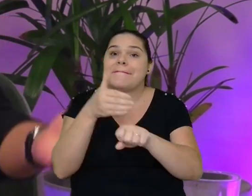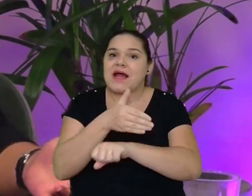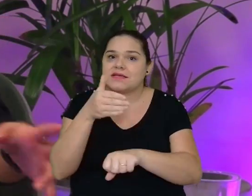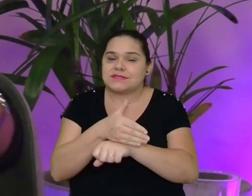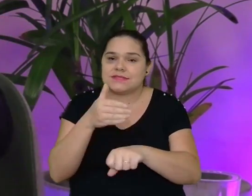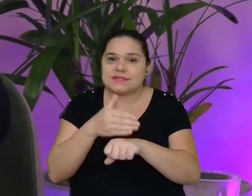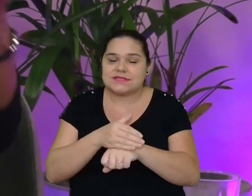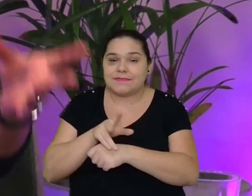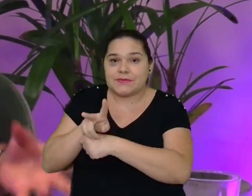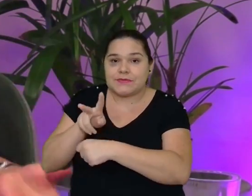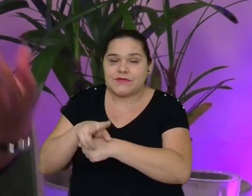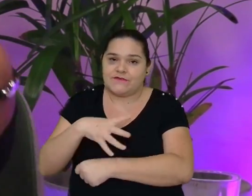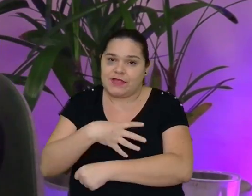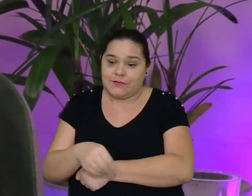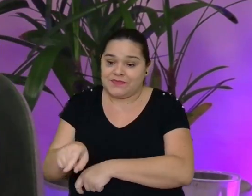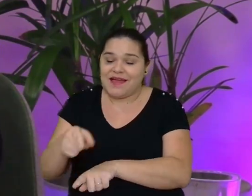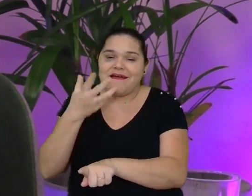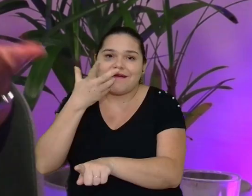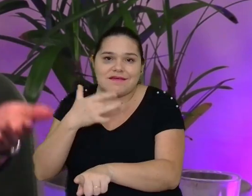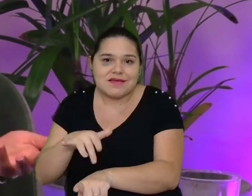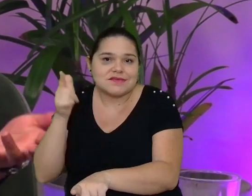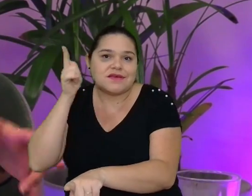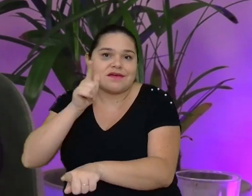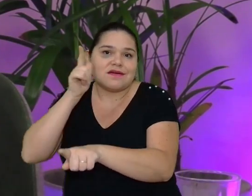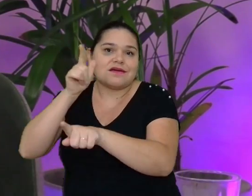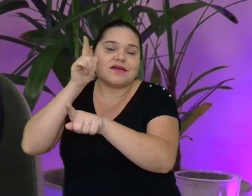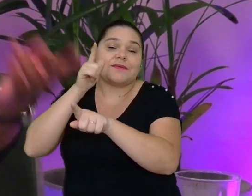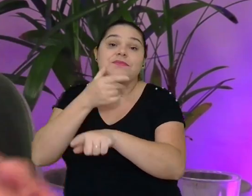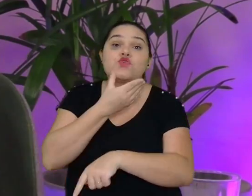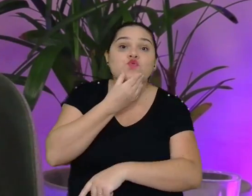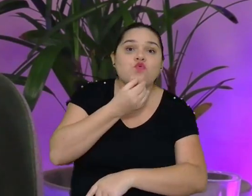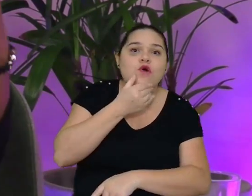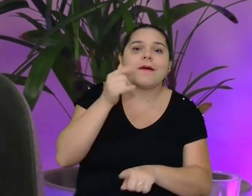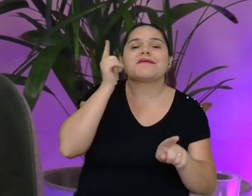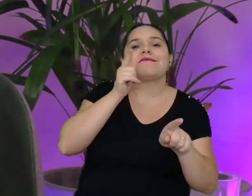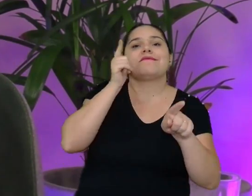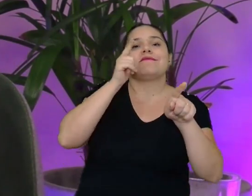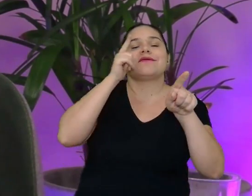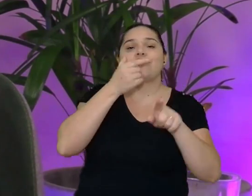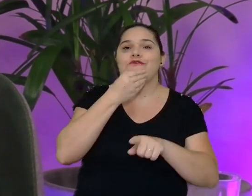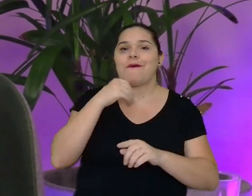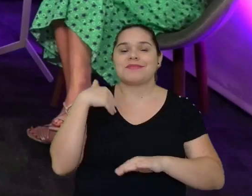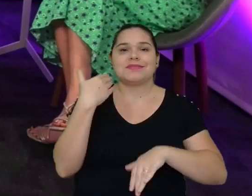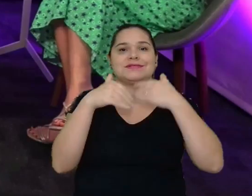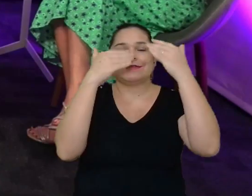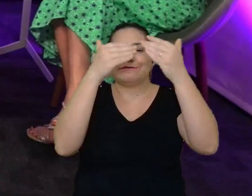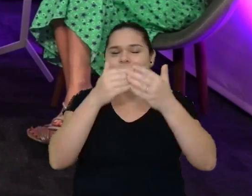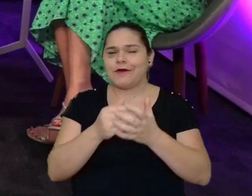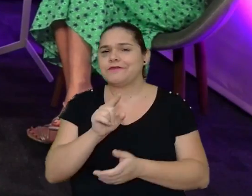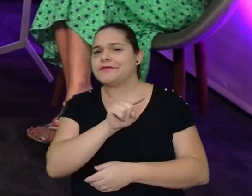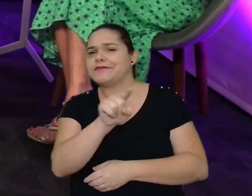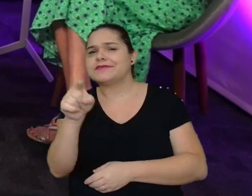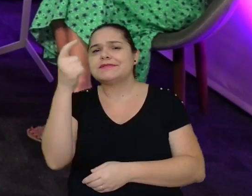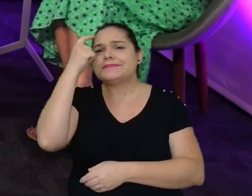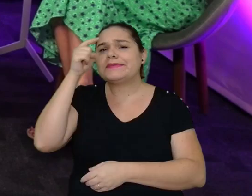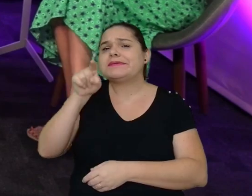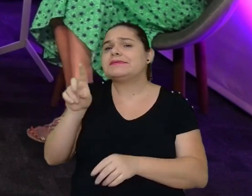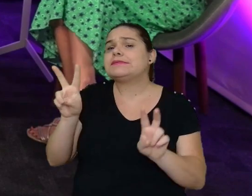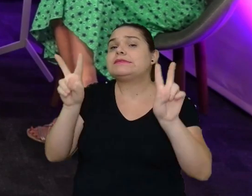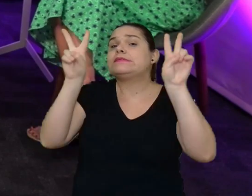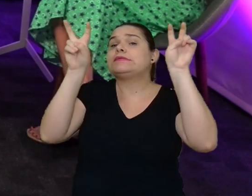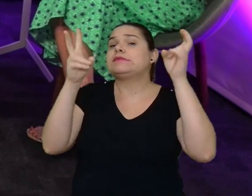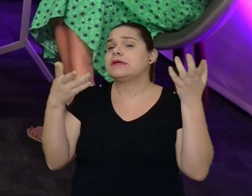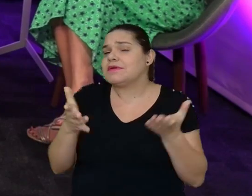criança, obviamente, também tem ganhos, mas também tem ganho para o homem também, claro, né? Eles se desenvolvem. Claro, claro. O que vocês pensam um pouco sobre isso? Não tenho a